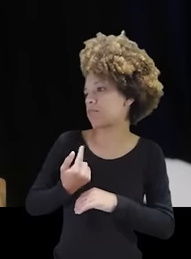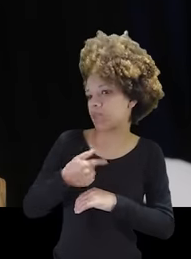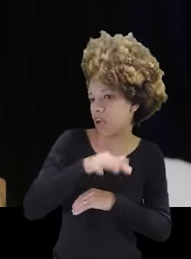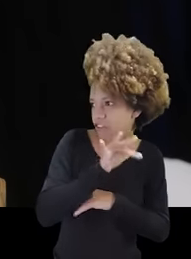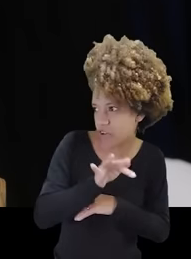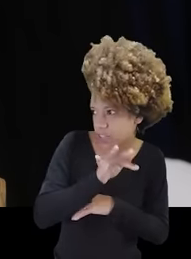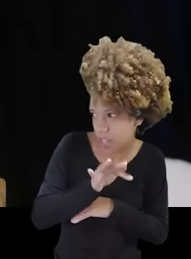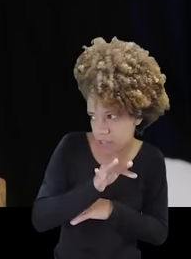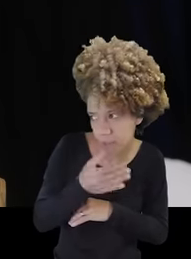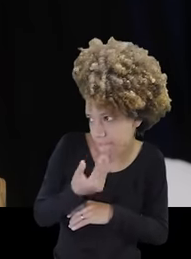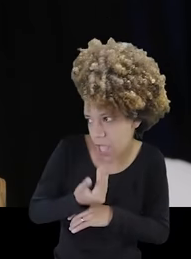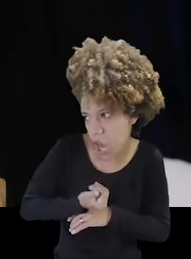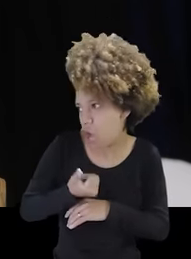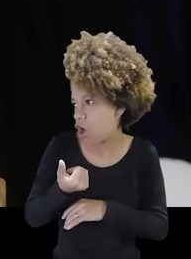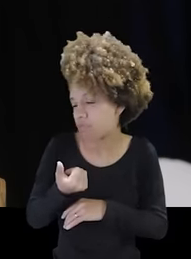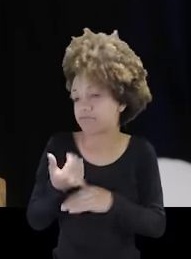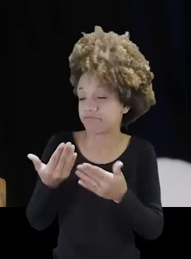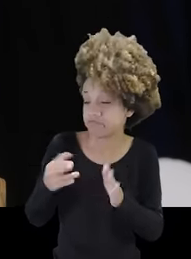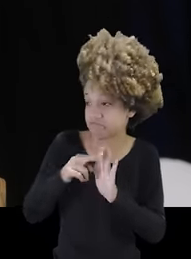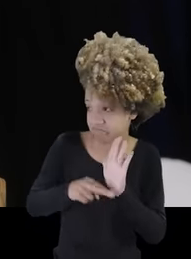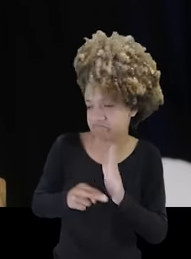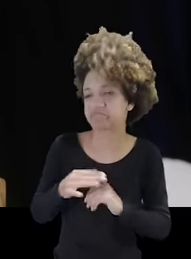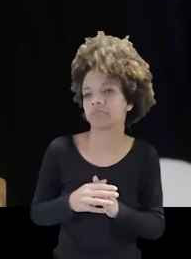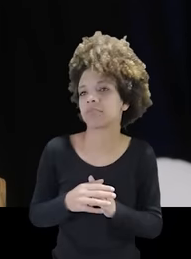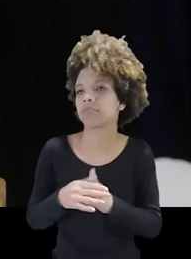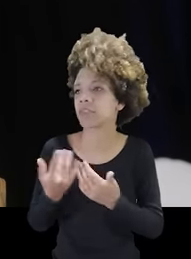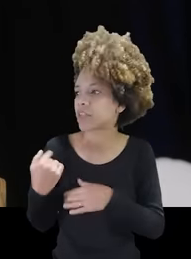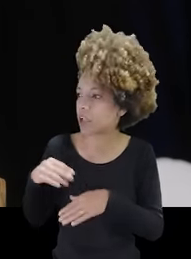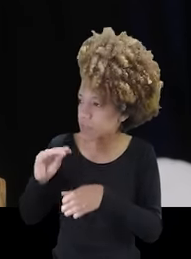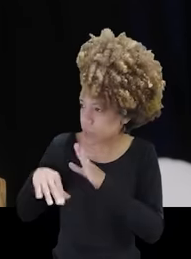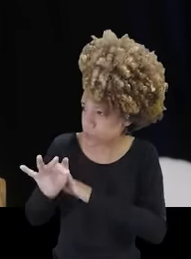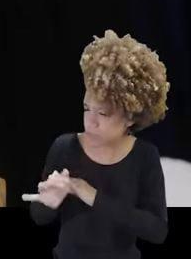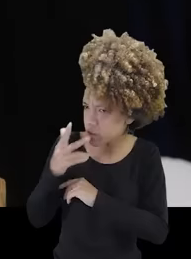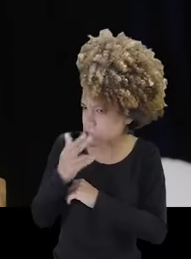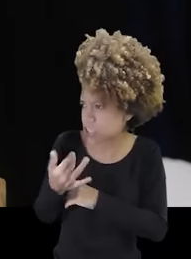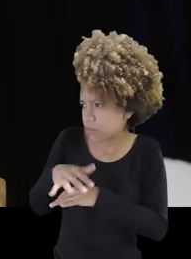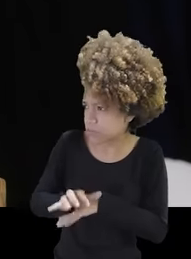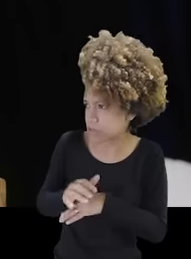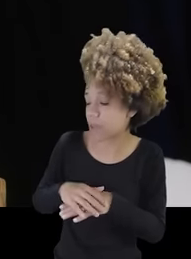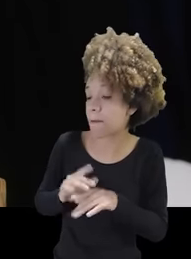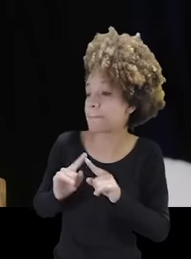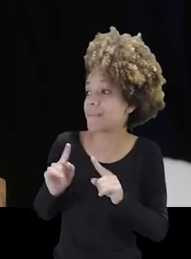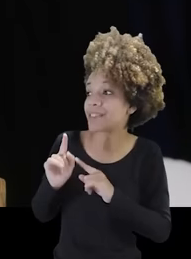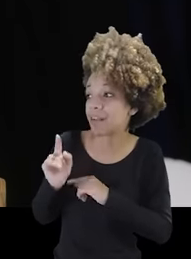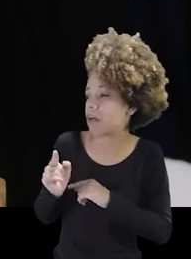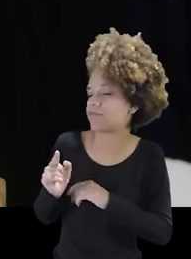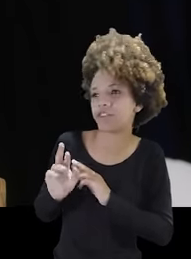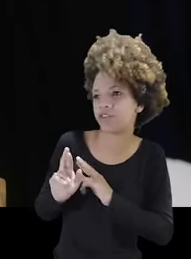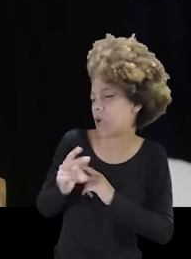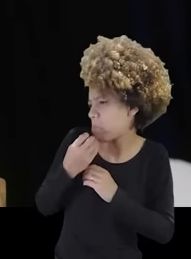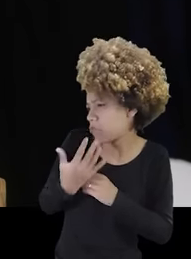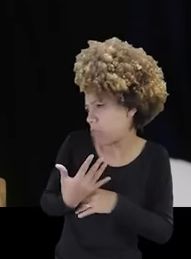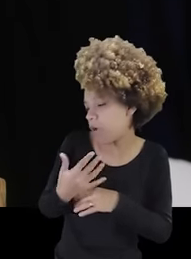vão para as melhores melhores universidades né não sei o que lá aí eu tava dentro da faculdade eu achei que ia ser assim só que eu só que